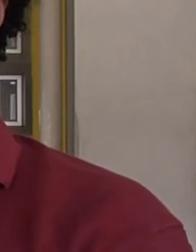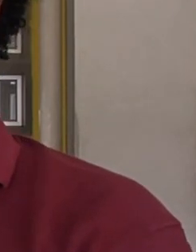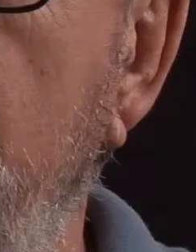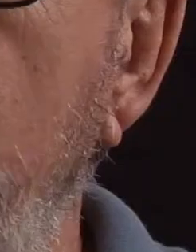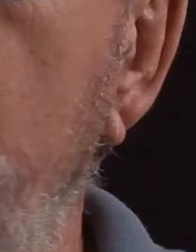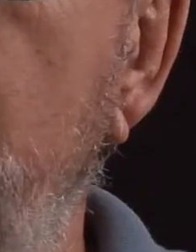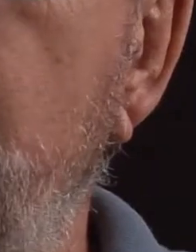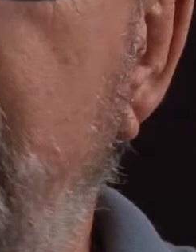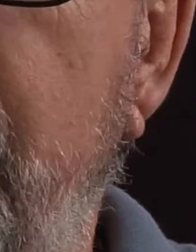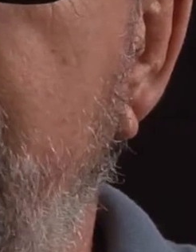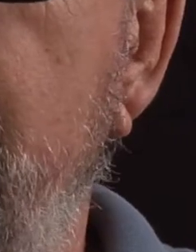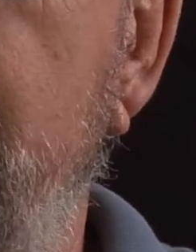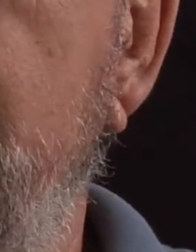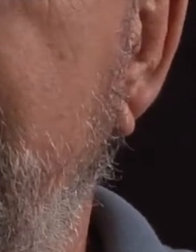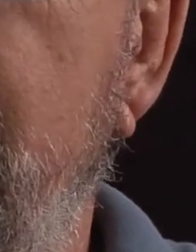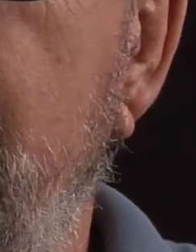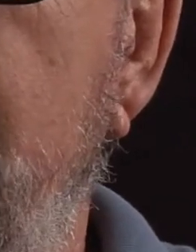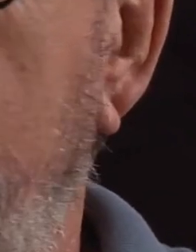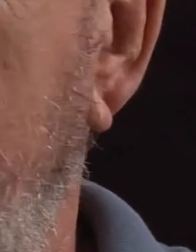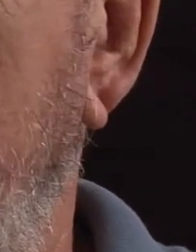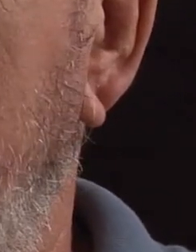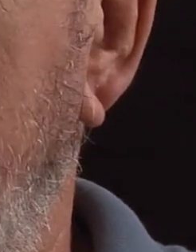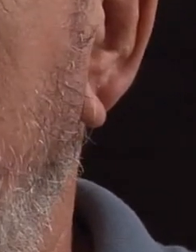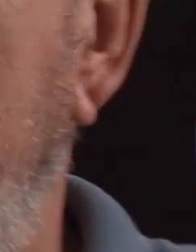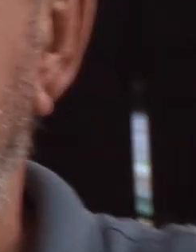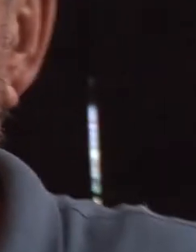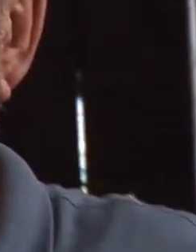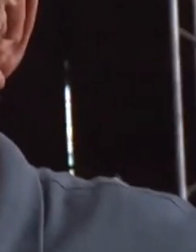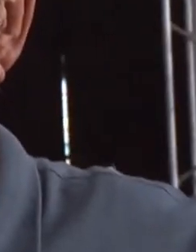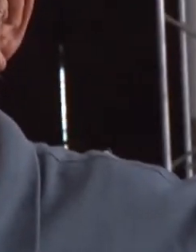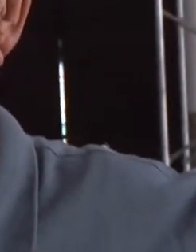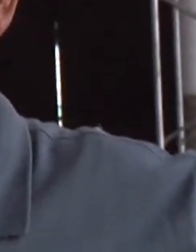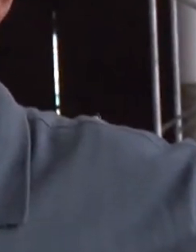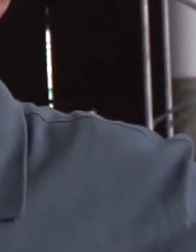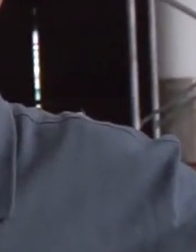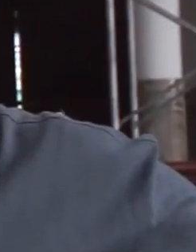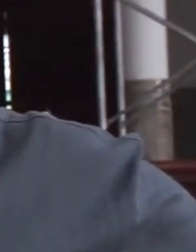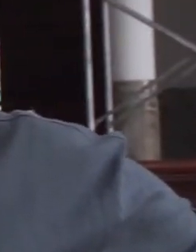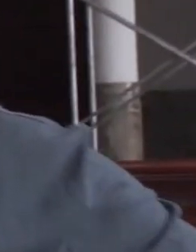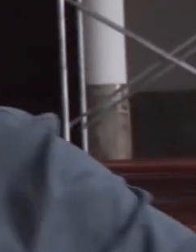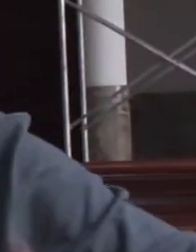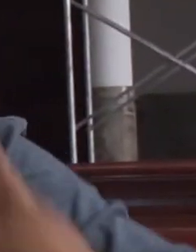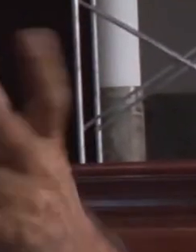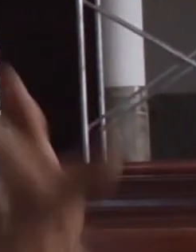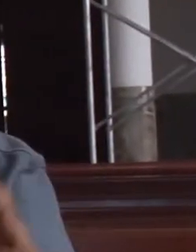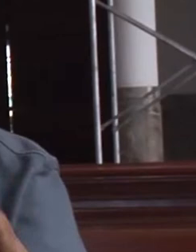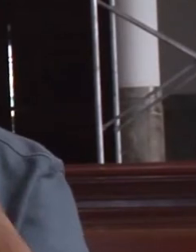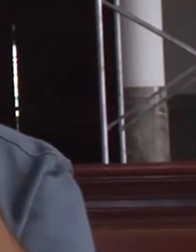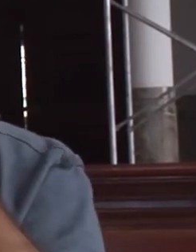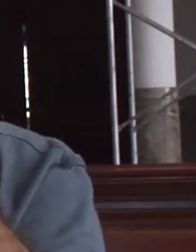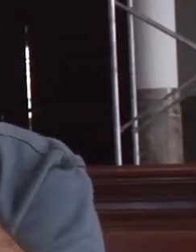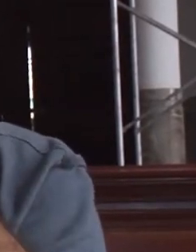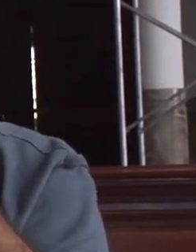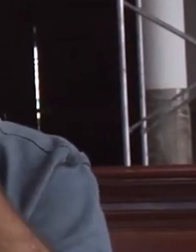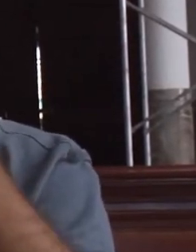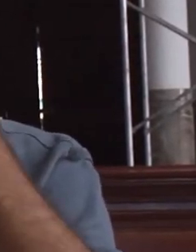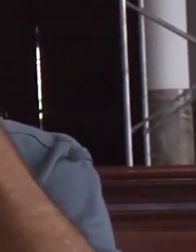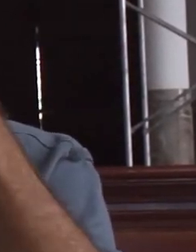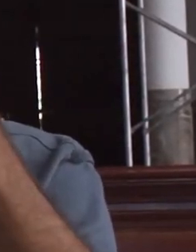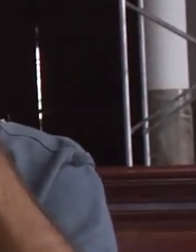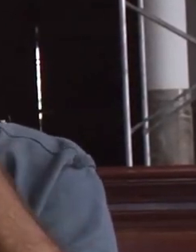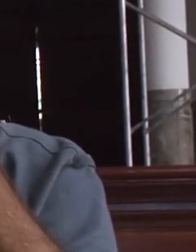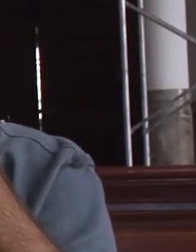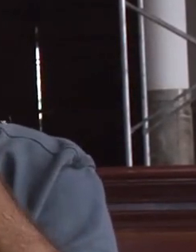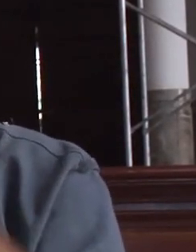eu que não me atrevia a trazer a figura que aparecia na minha paisagem, que era